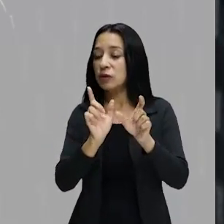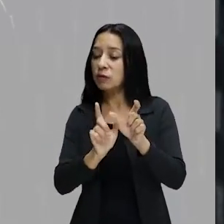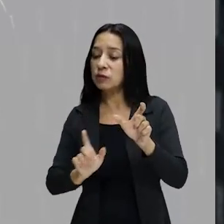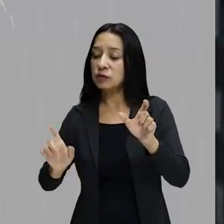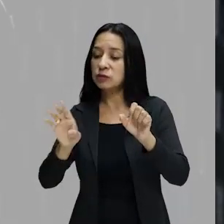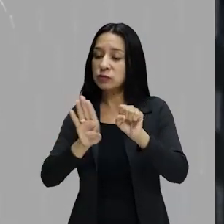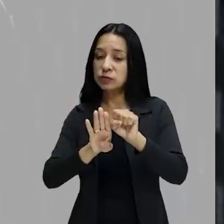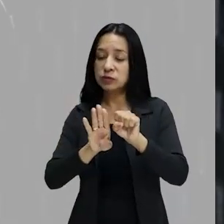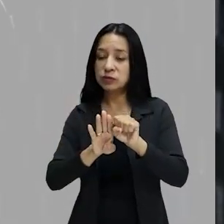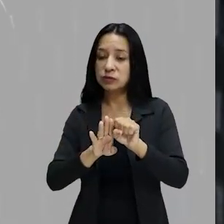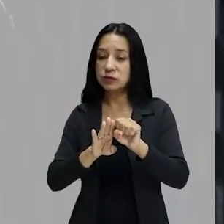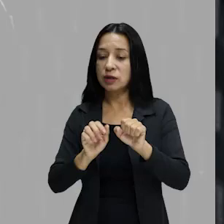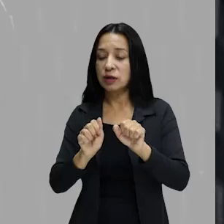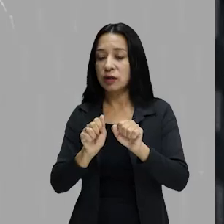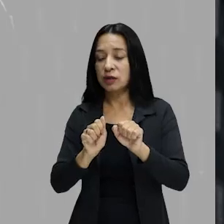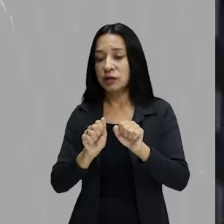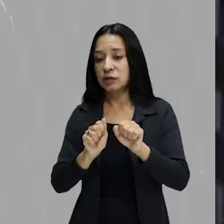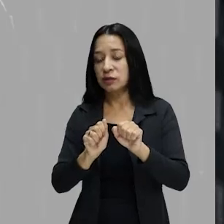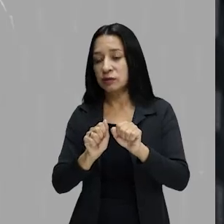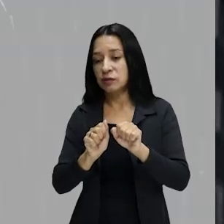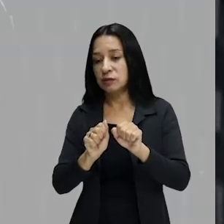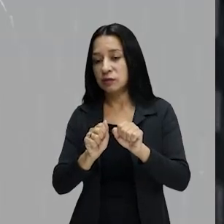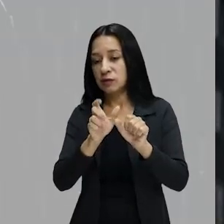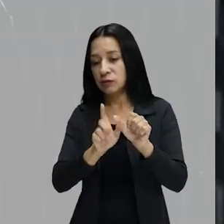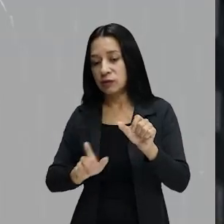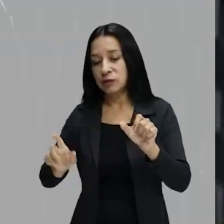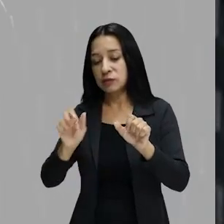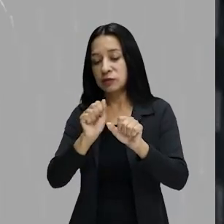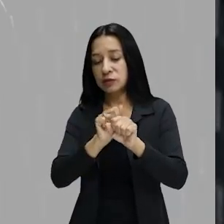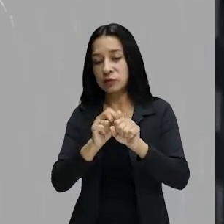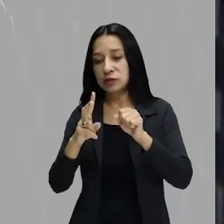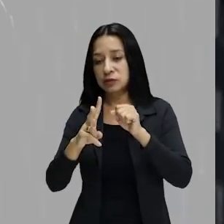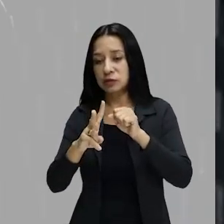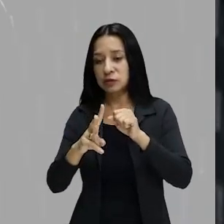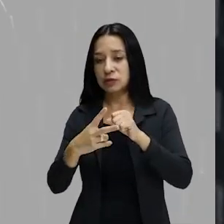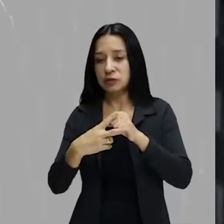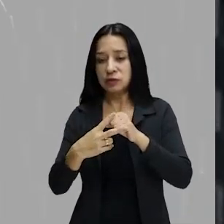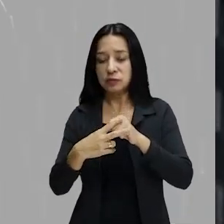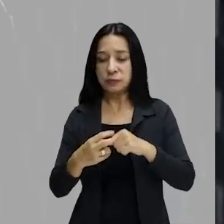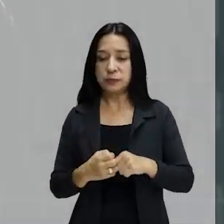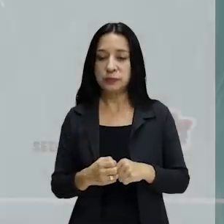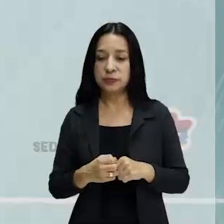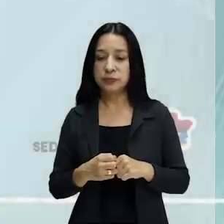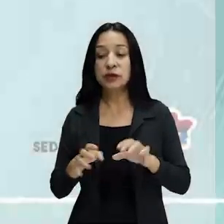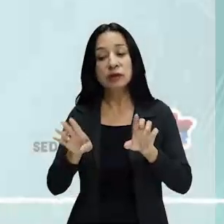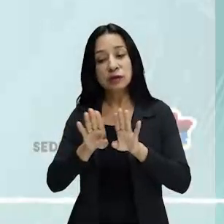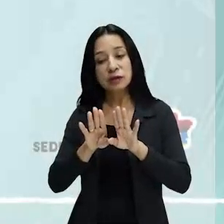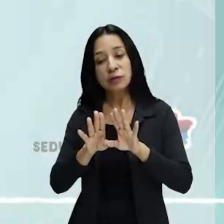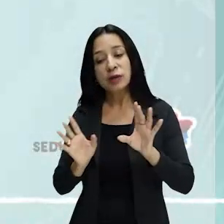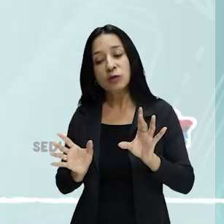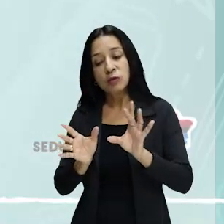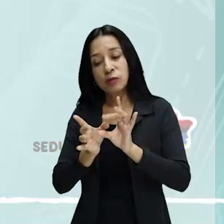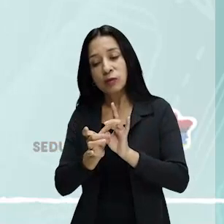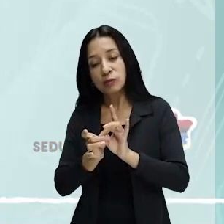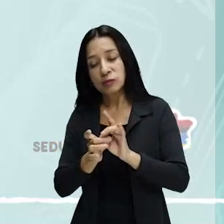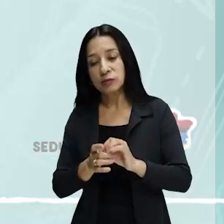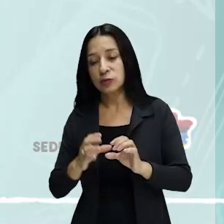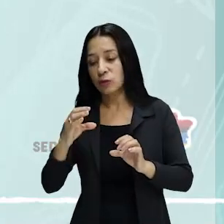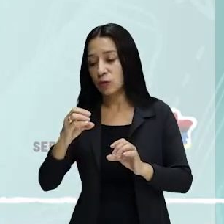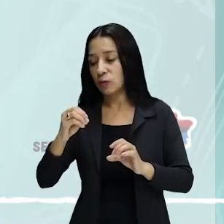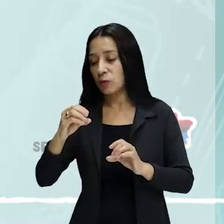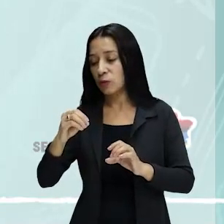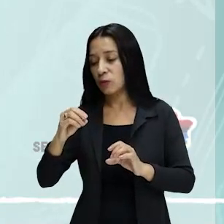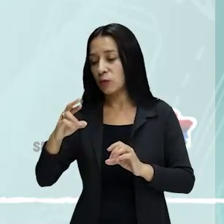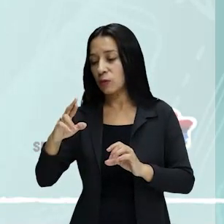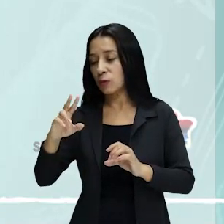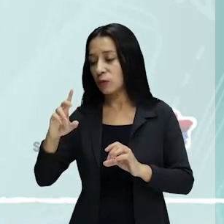orações adjetivas e com orações coordenadas também. Vamos para mais uma questão. Leia com atenção o seguinte